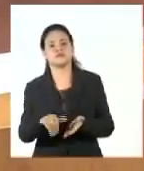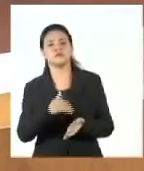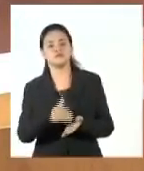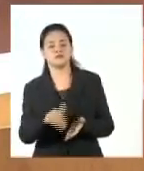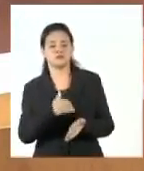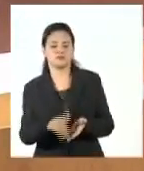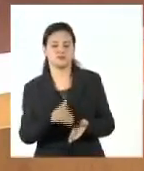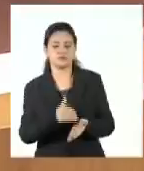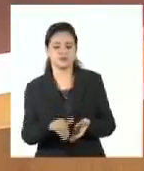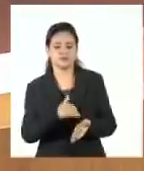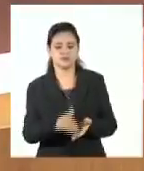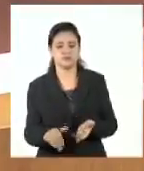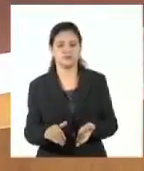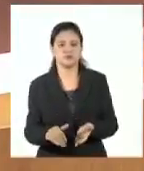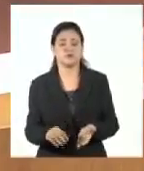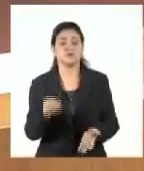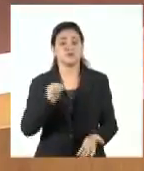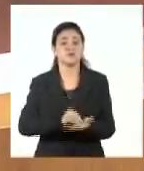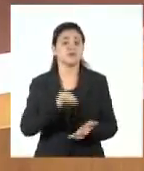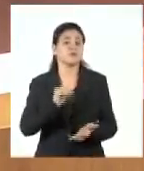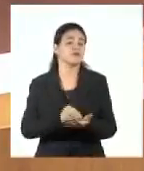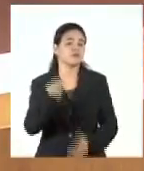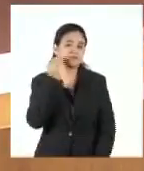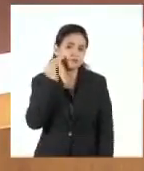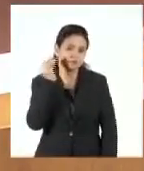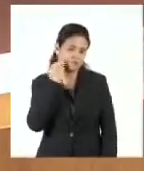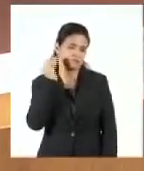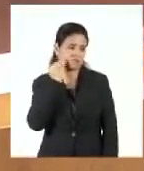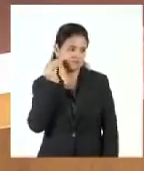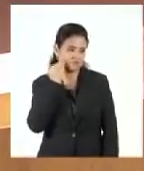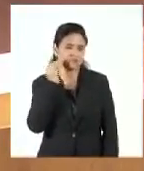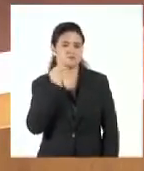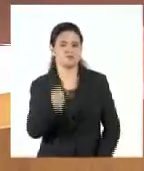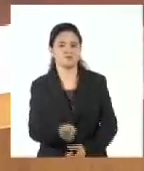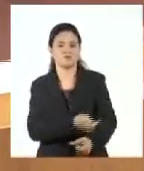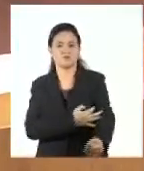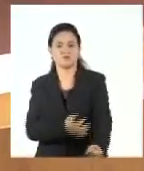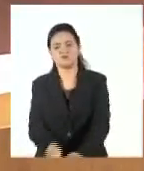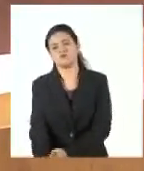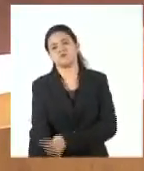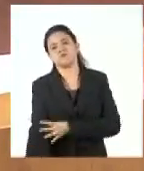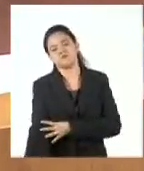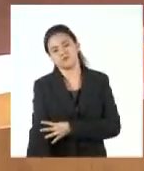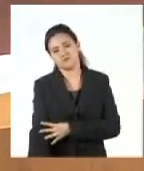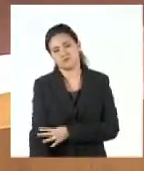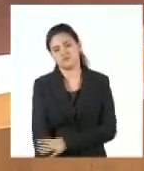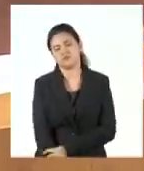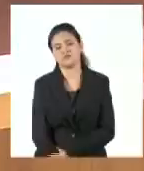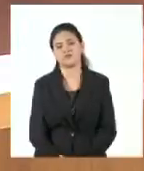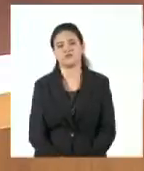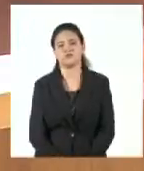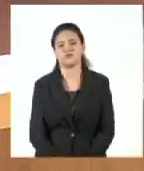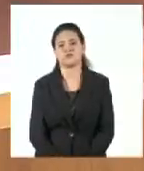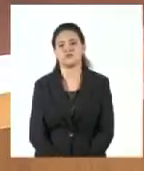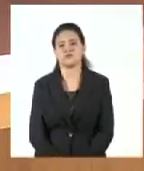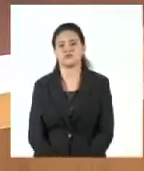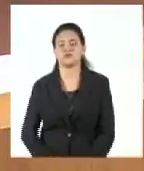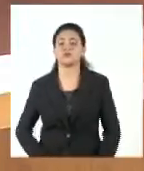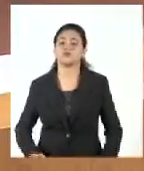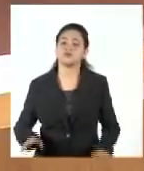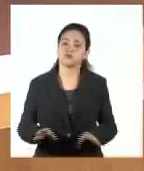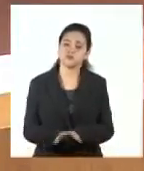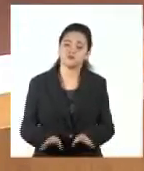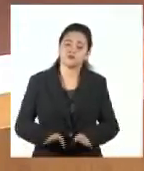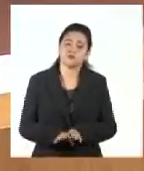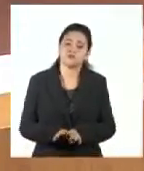infantil, visivelmente desequilibrado emocionalmente, além do que é um militante